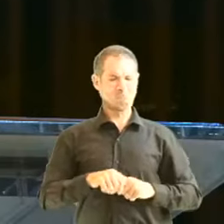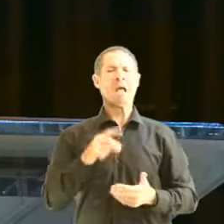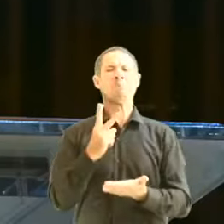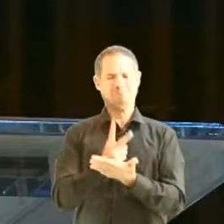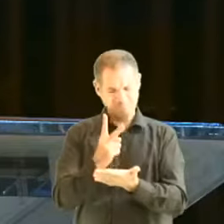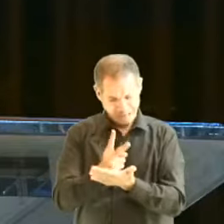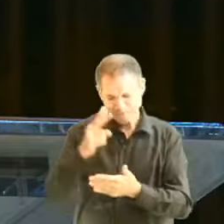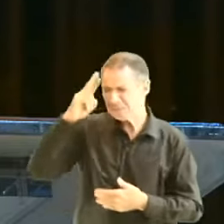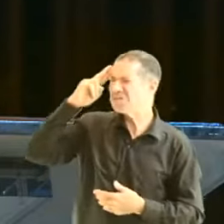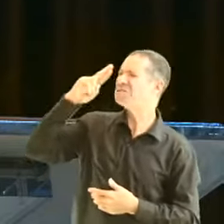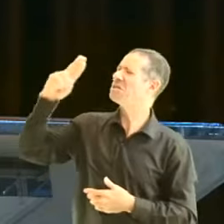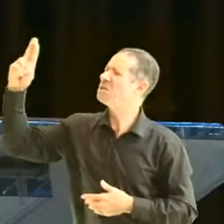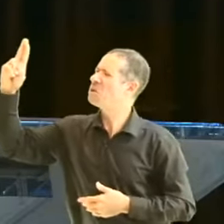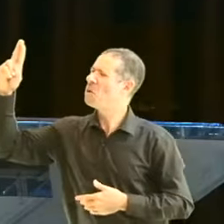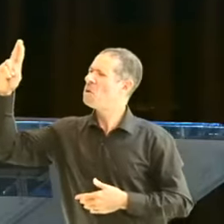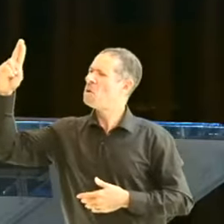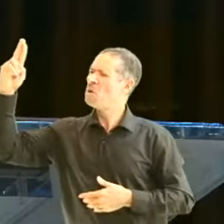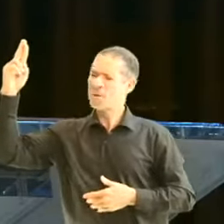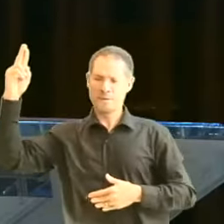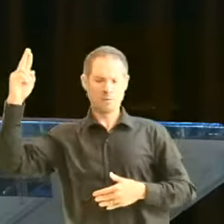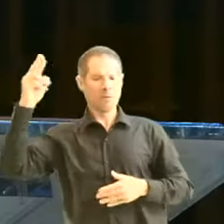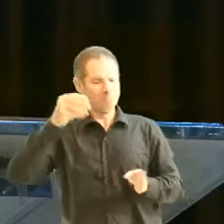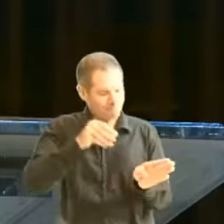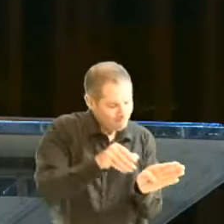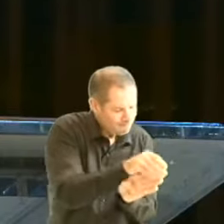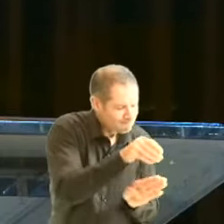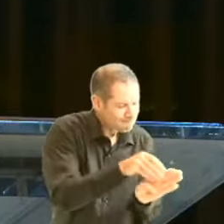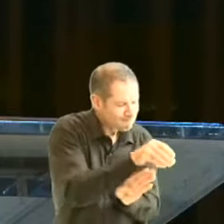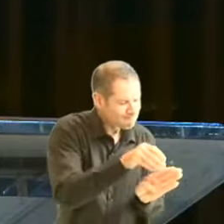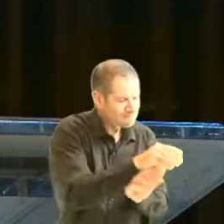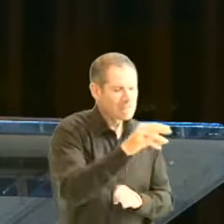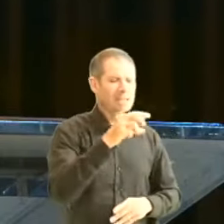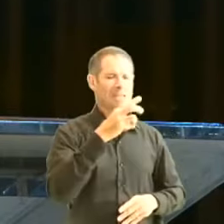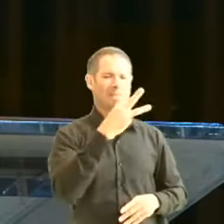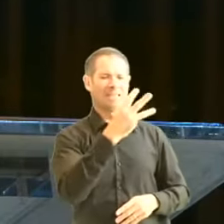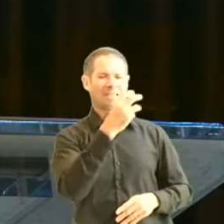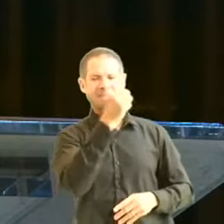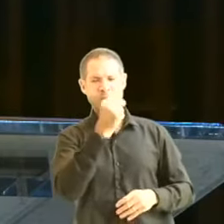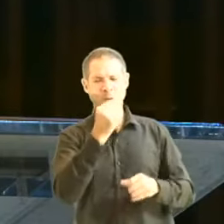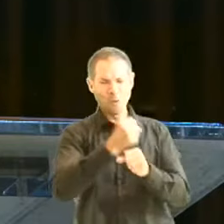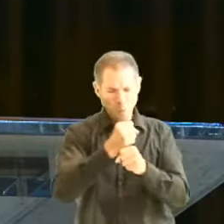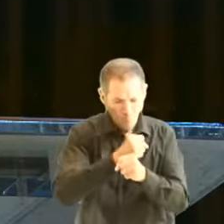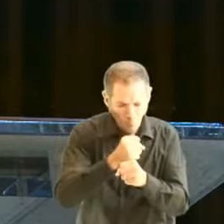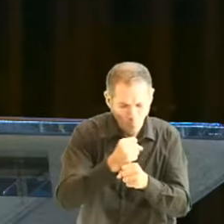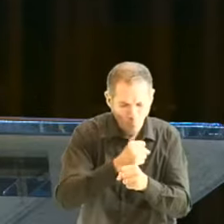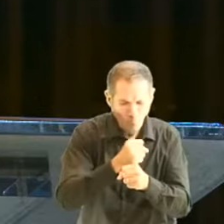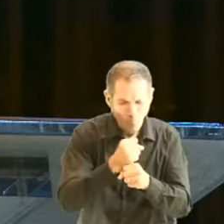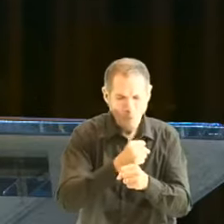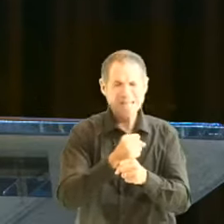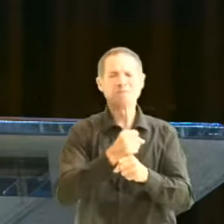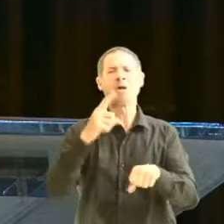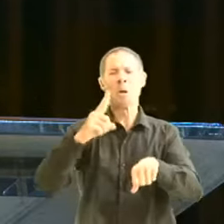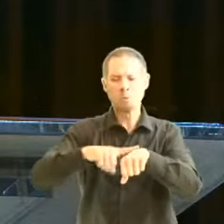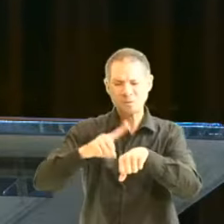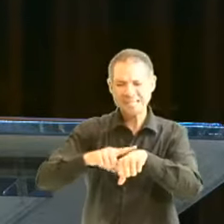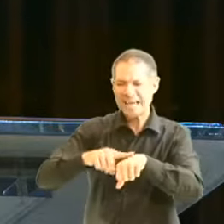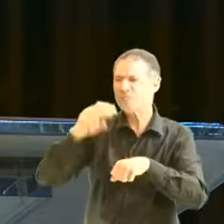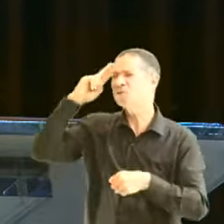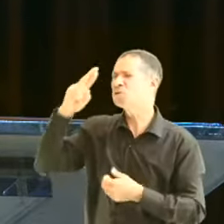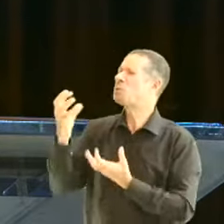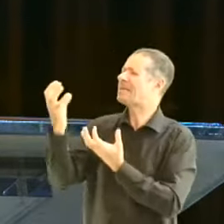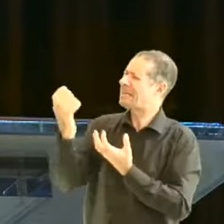Mesmo quando o Senhor os disciplinou para caminharem 38 anos mais do que era o tempo que o Senhor queria que